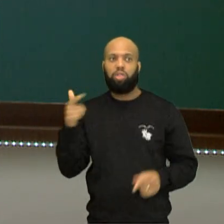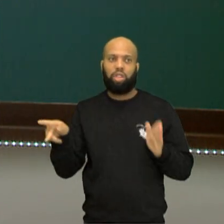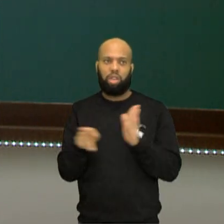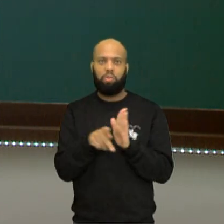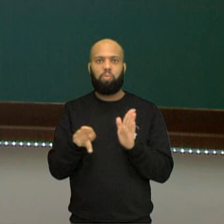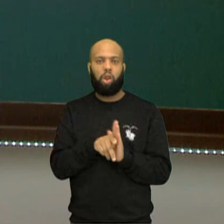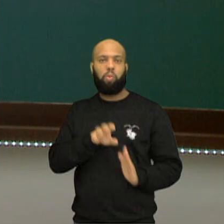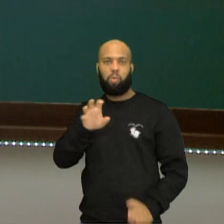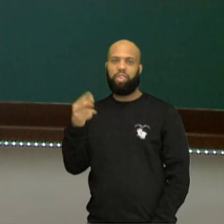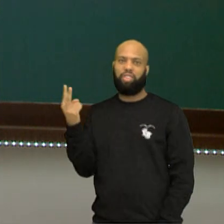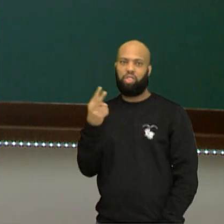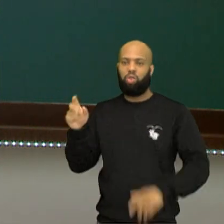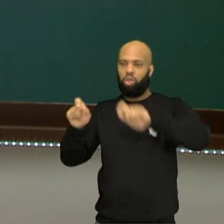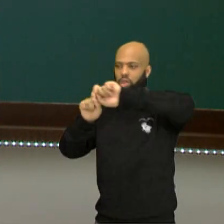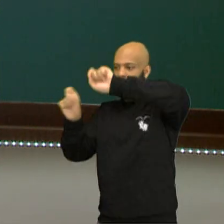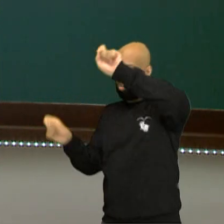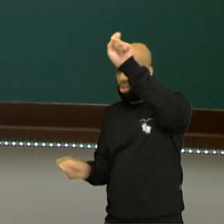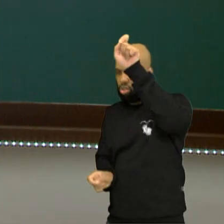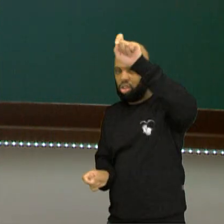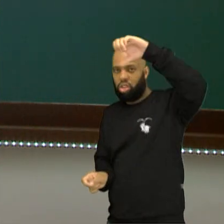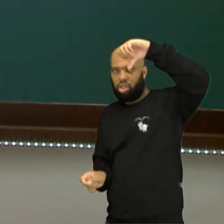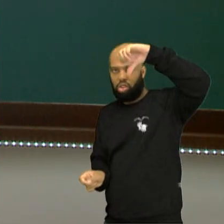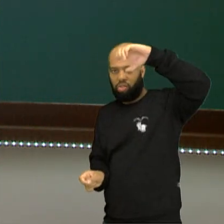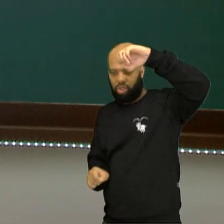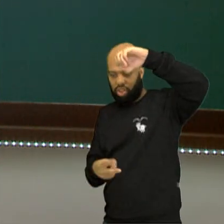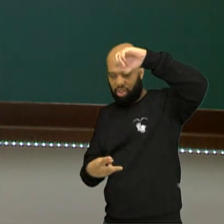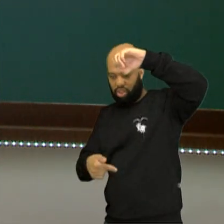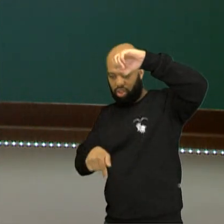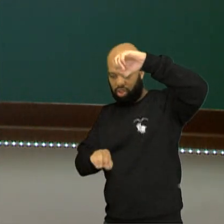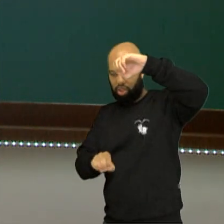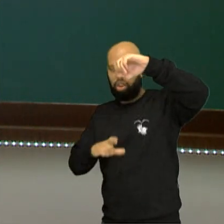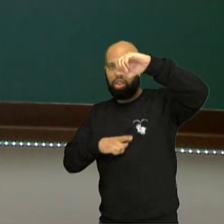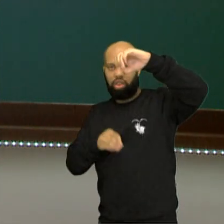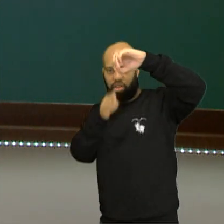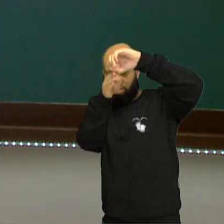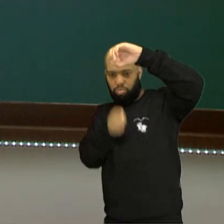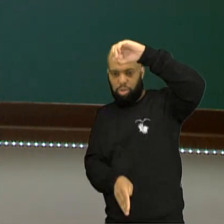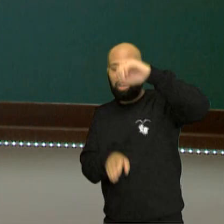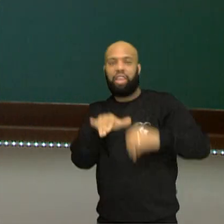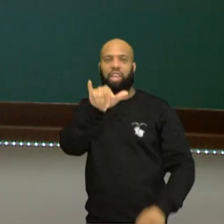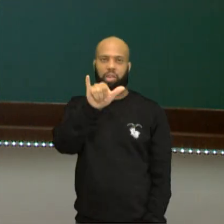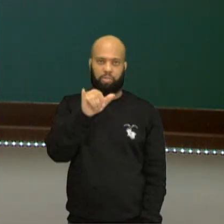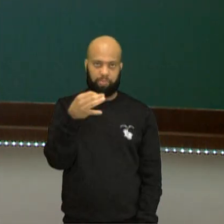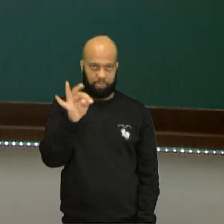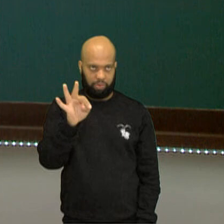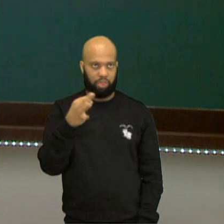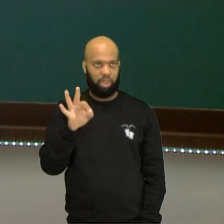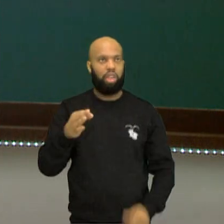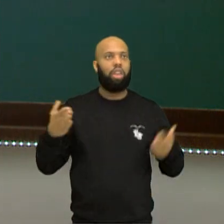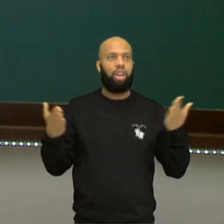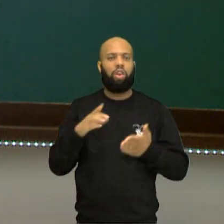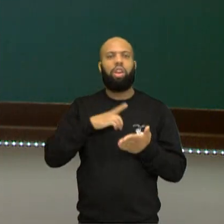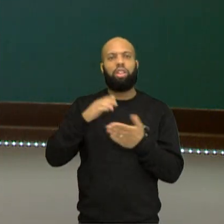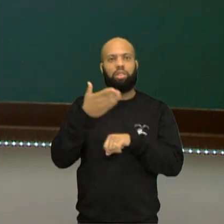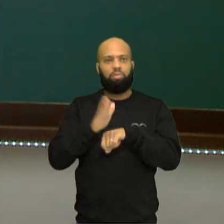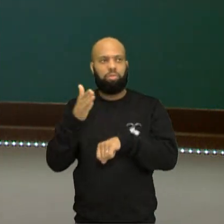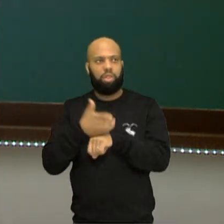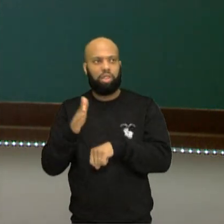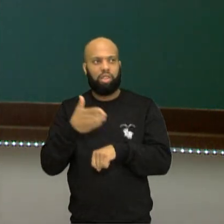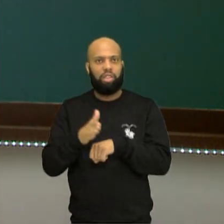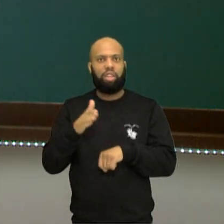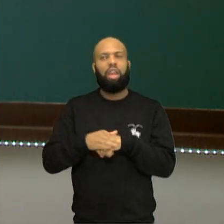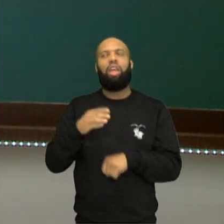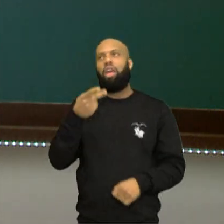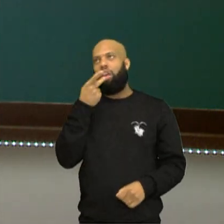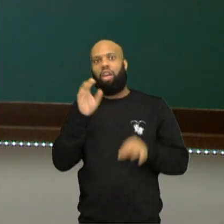pontos específicos, que são os ângulos que estão localizados sobre o eixo Y, tá bom? Então aqui, para eu não falar